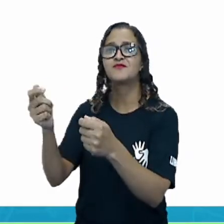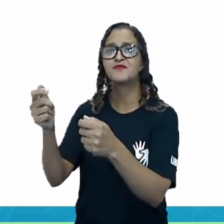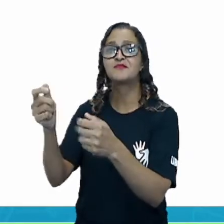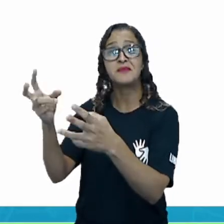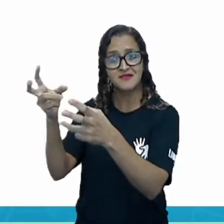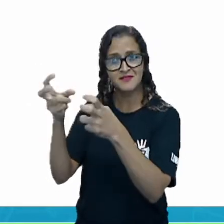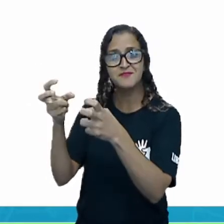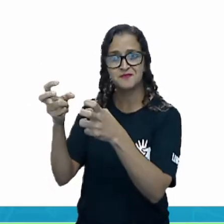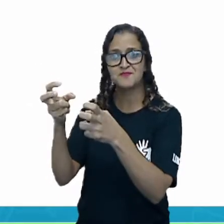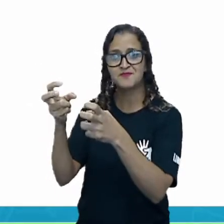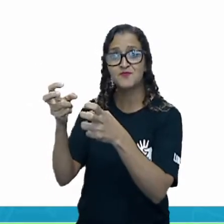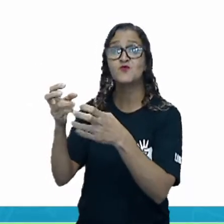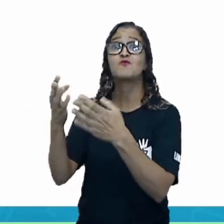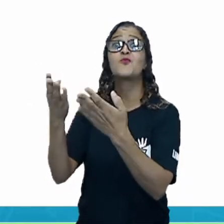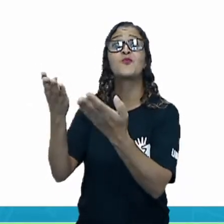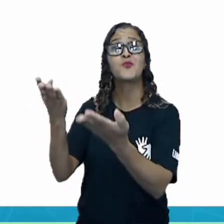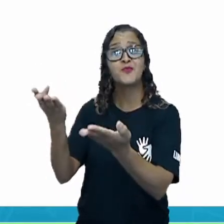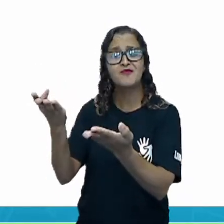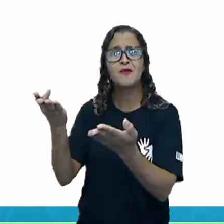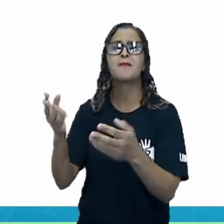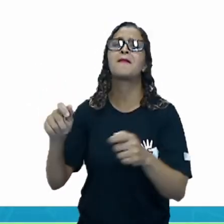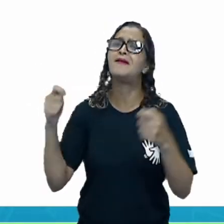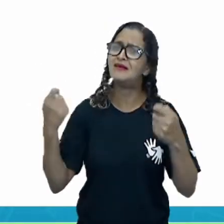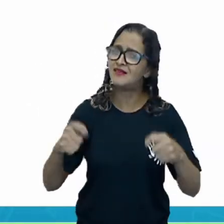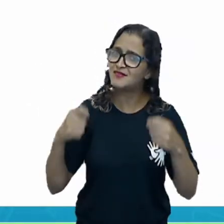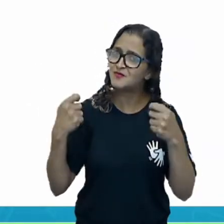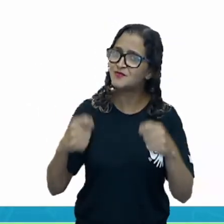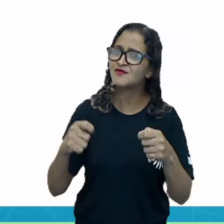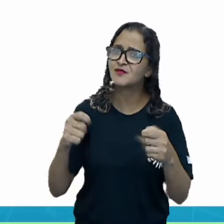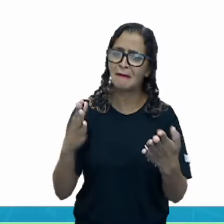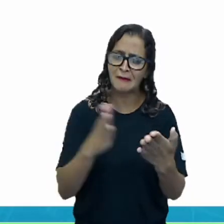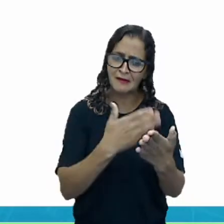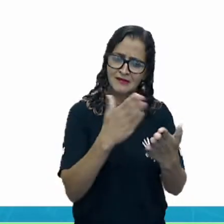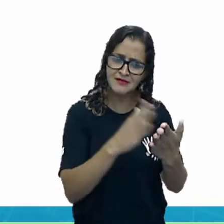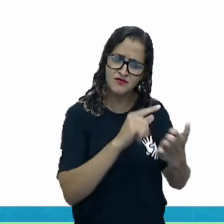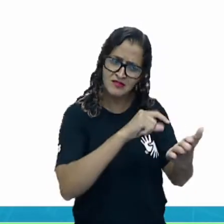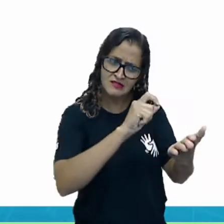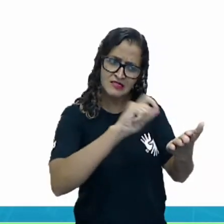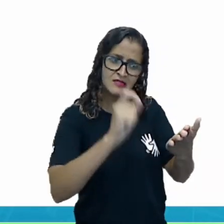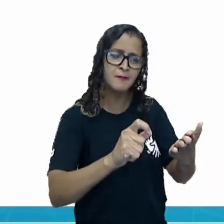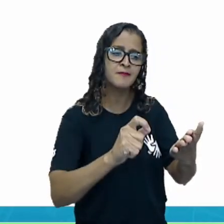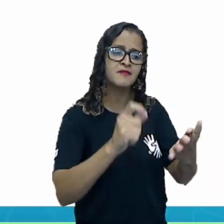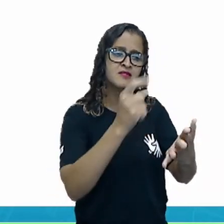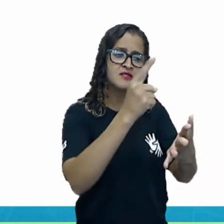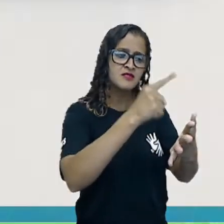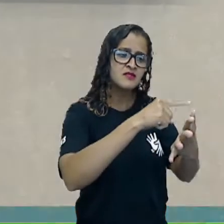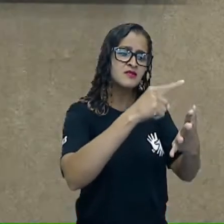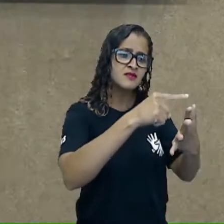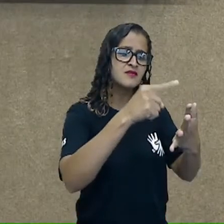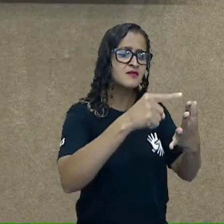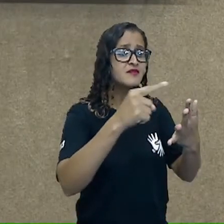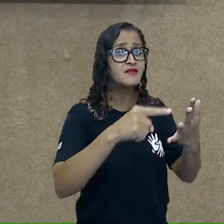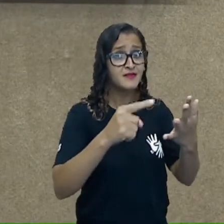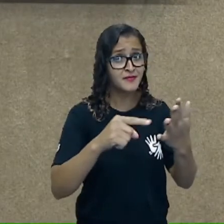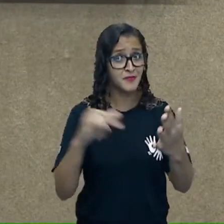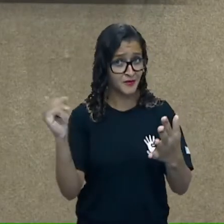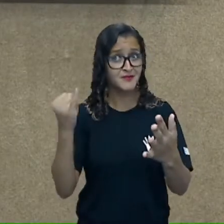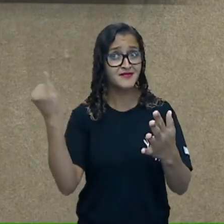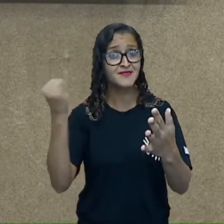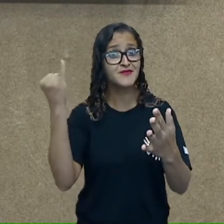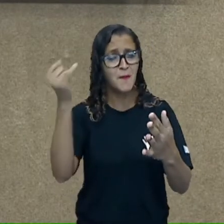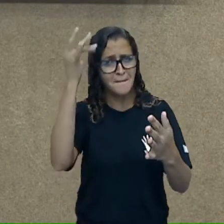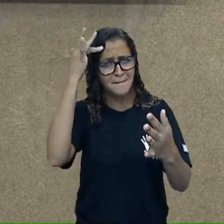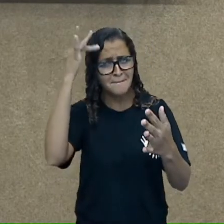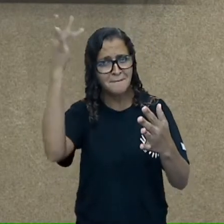5, 6, 7, 8. Muito bem. Observaram? É fácil, né?